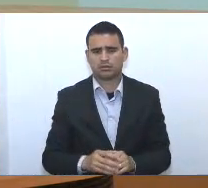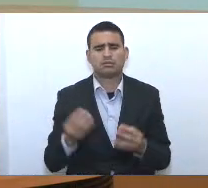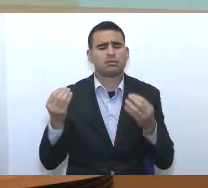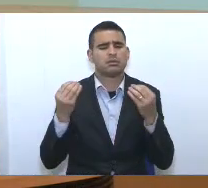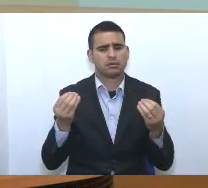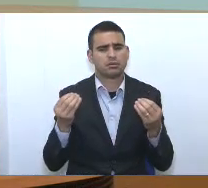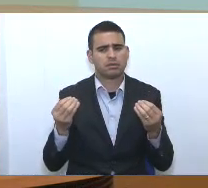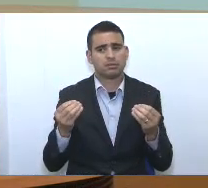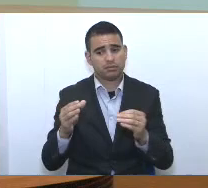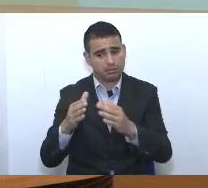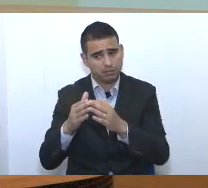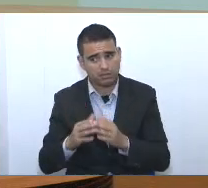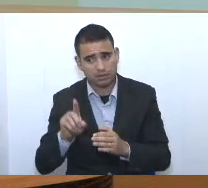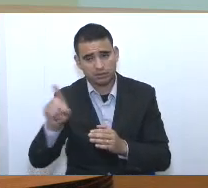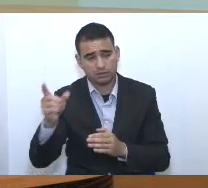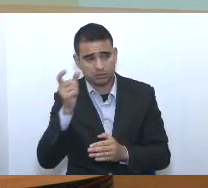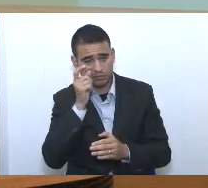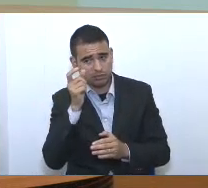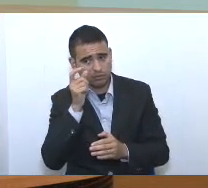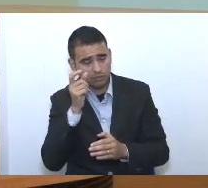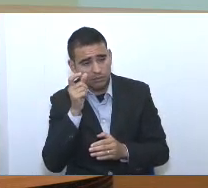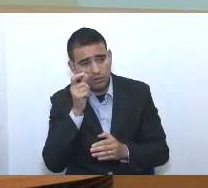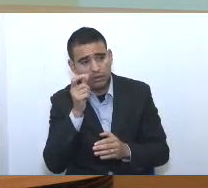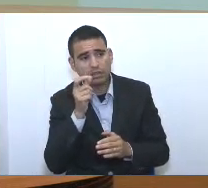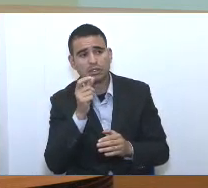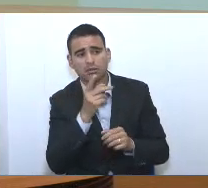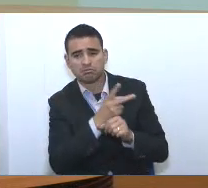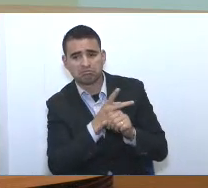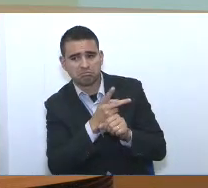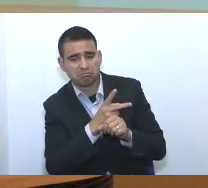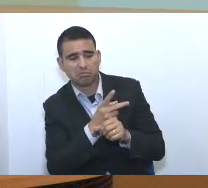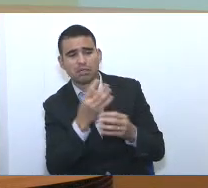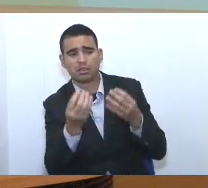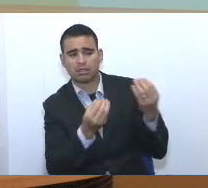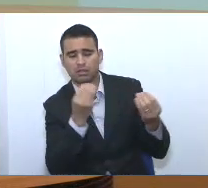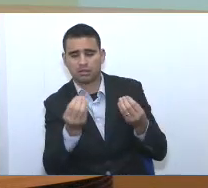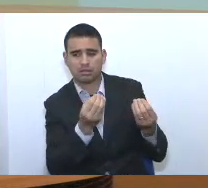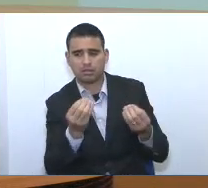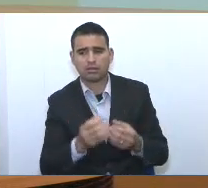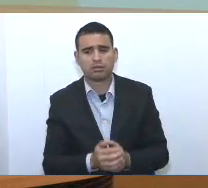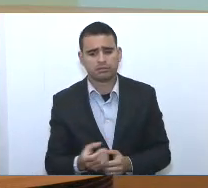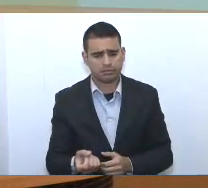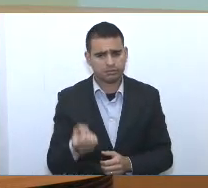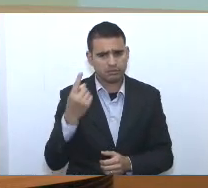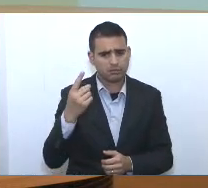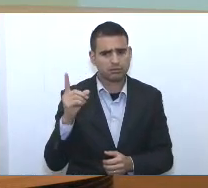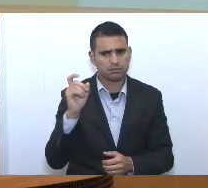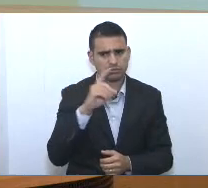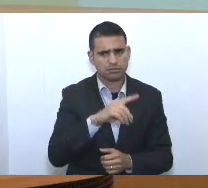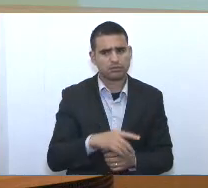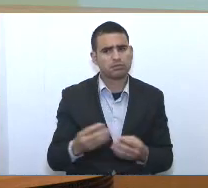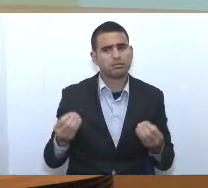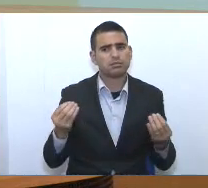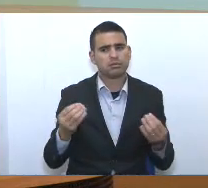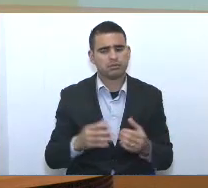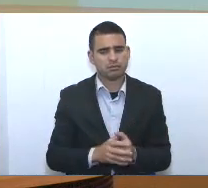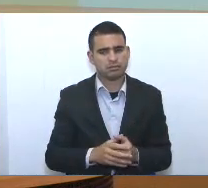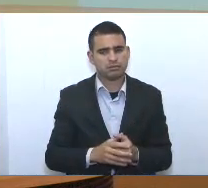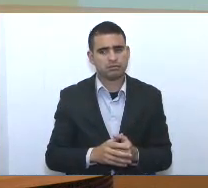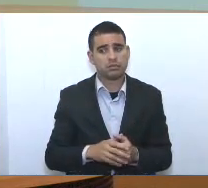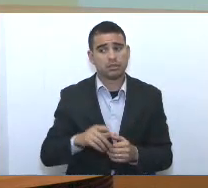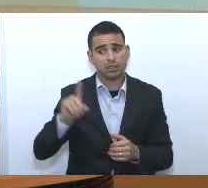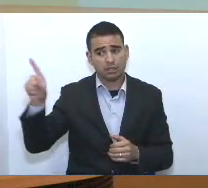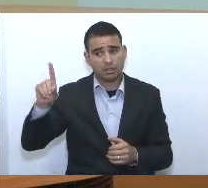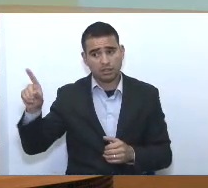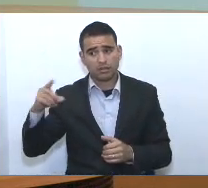aí o Benê, o secretário ontem da SDU, falou que realmente achou muito estranho, que ele vai entrar em contato com os senhores